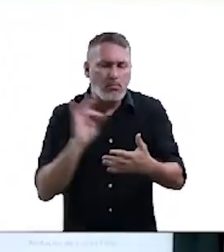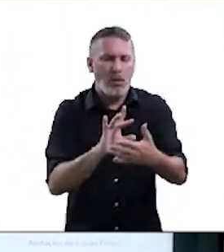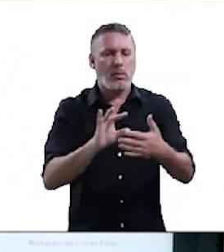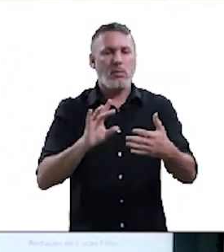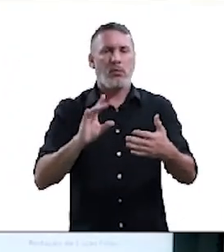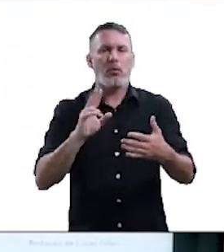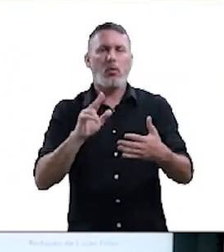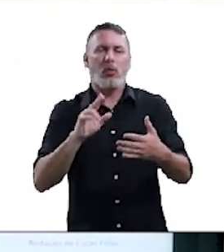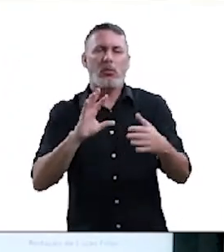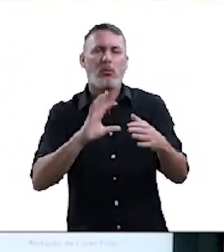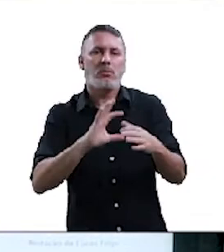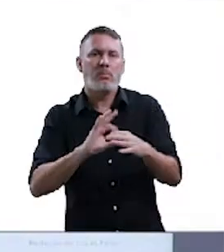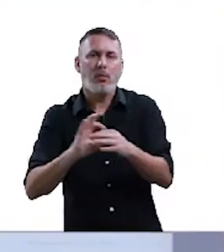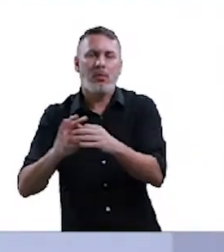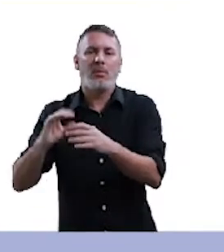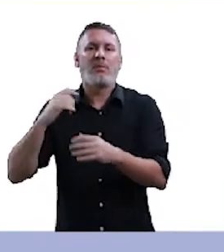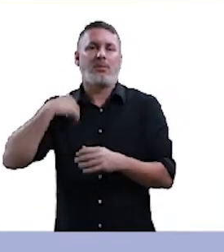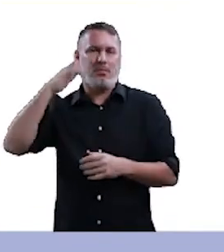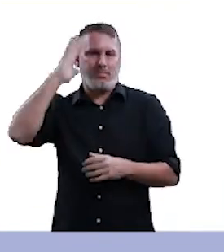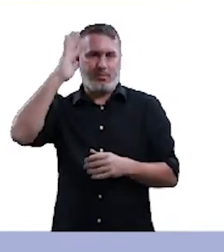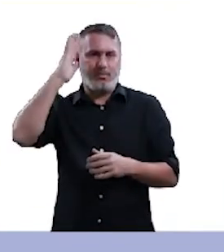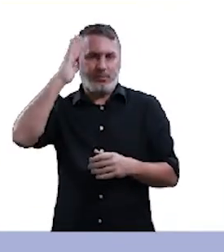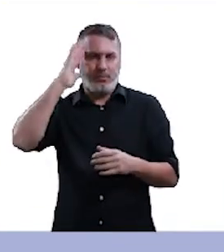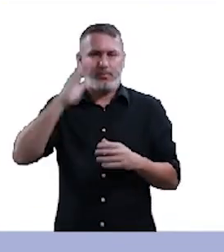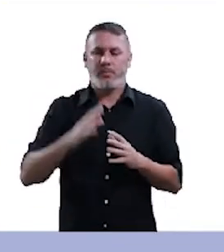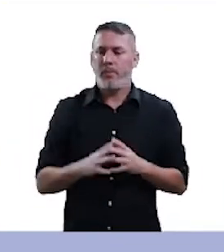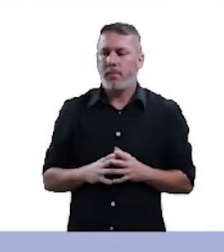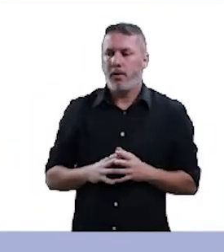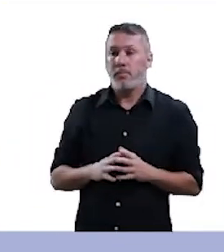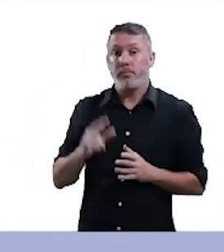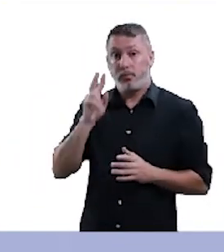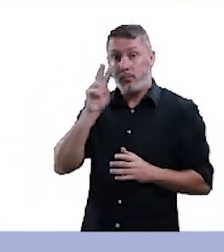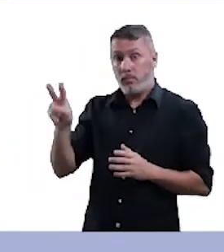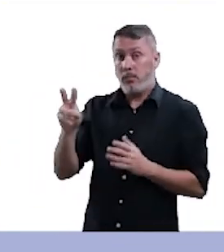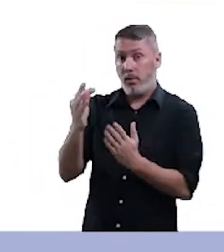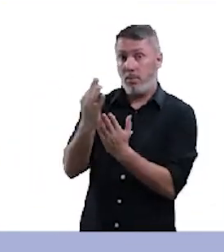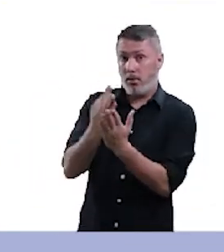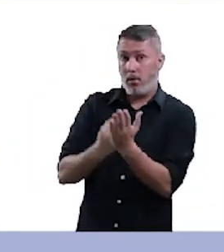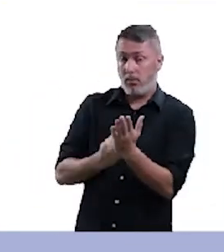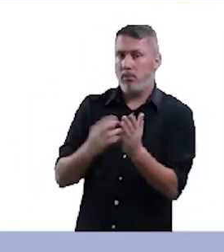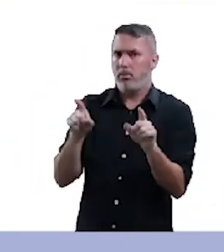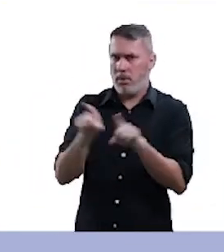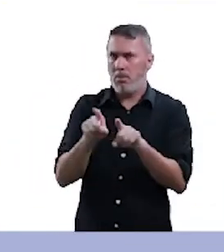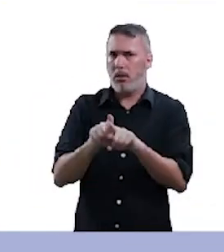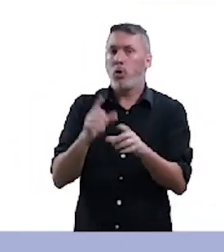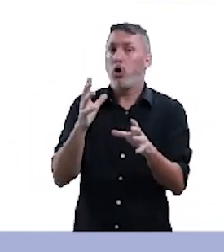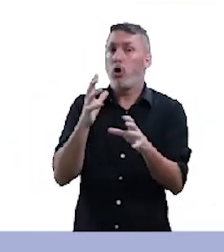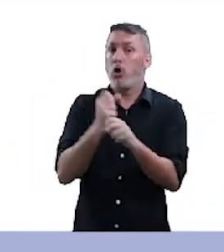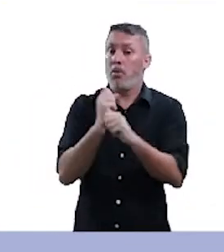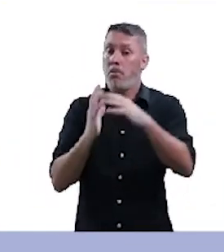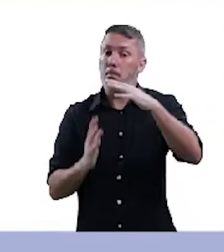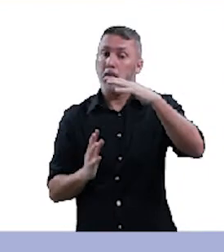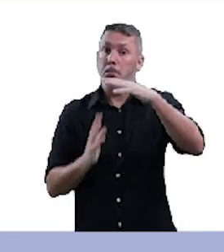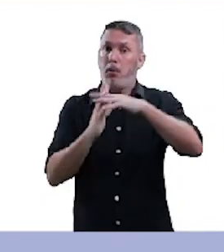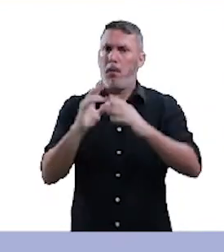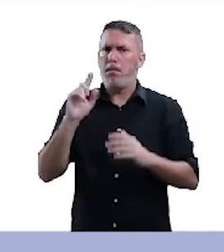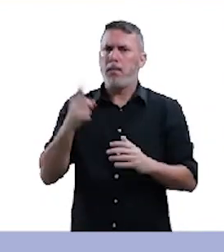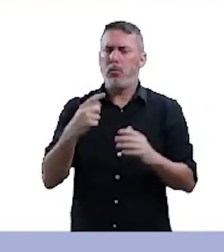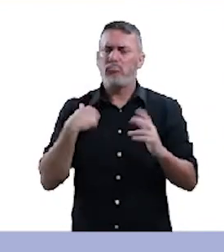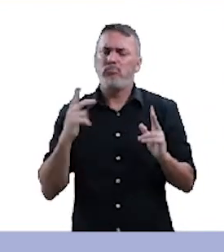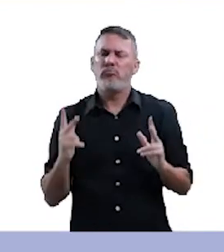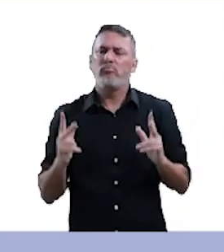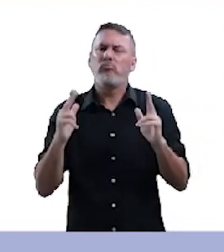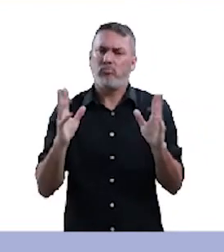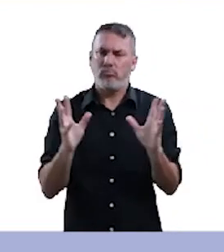ok? Preste atenção nesse trecho. Redação nota 1000. O indivíduo, é um trecho apenas, tá, queridos?